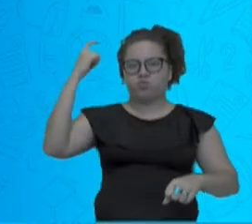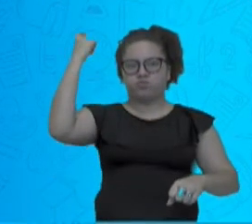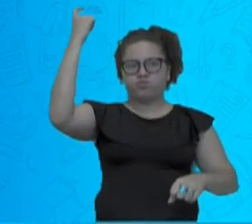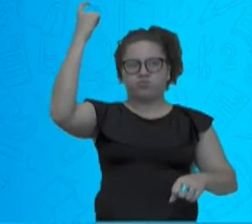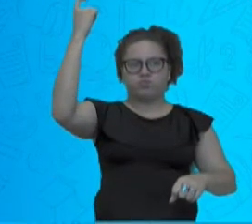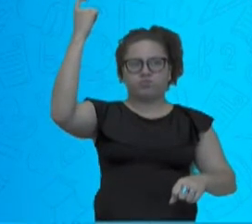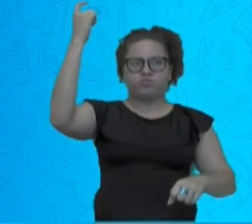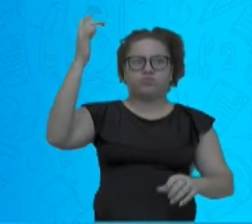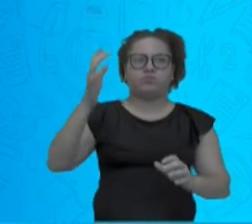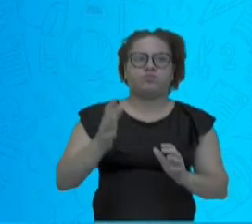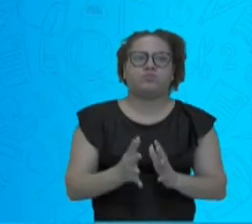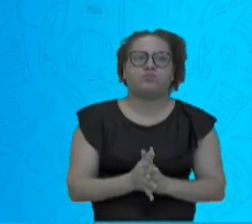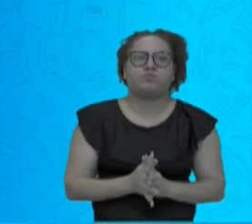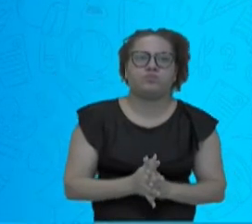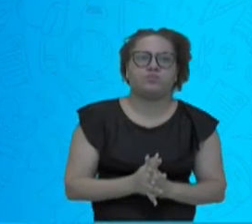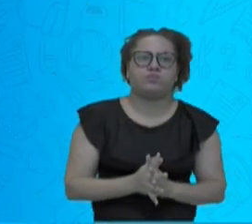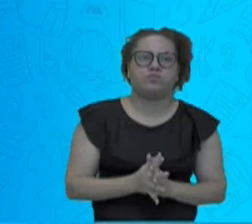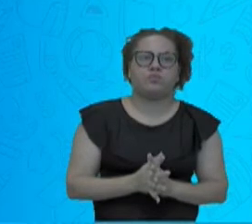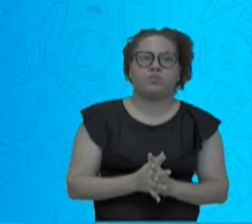ó.